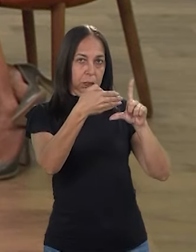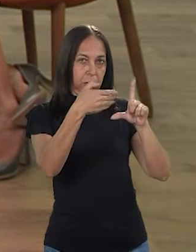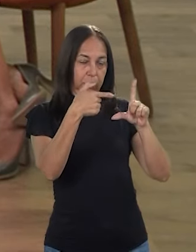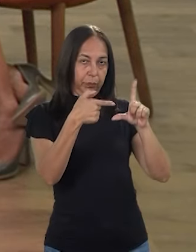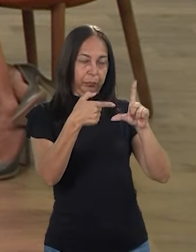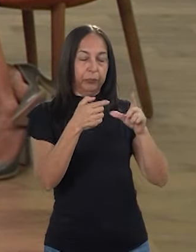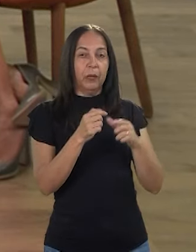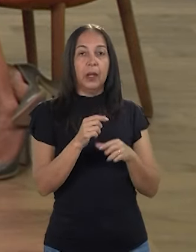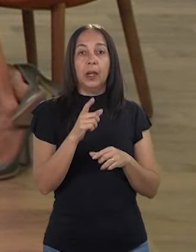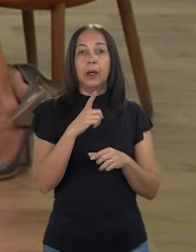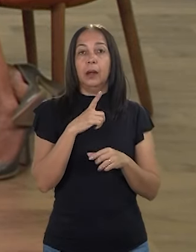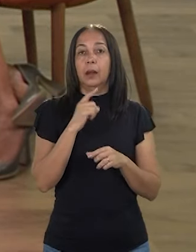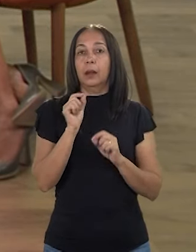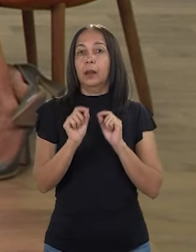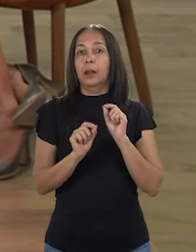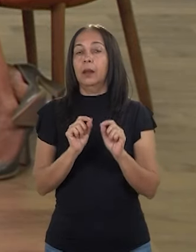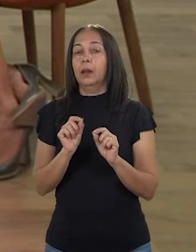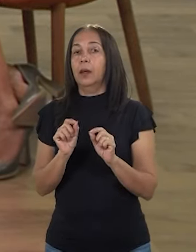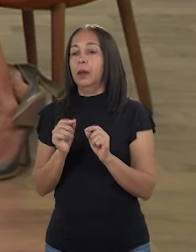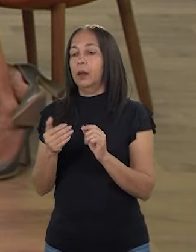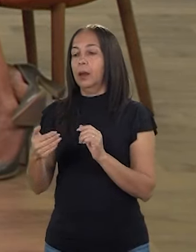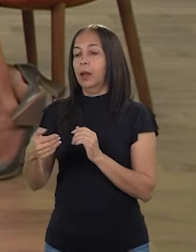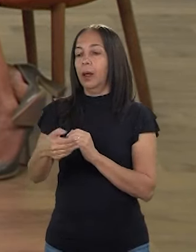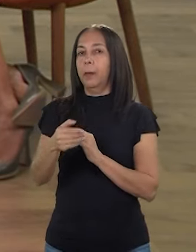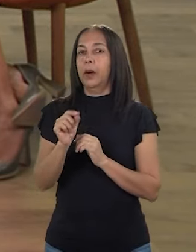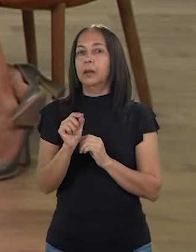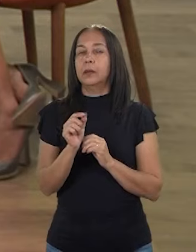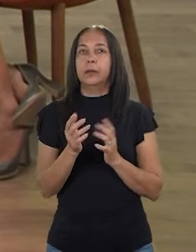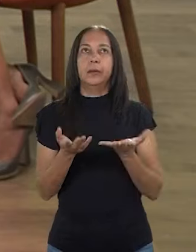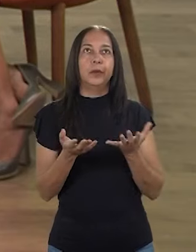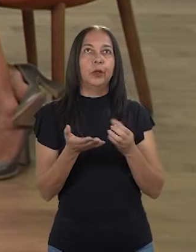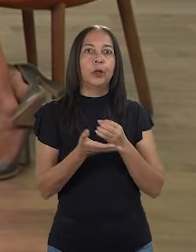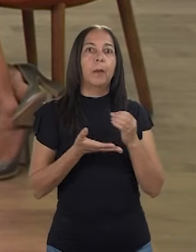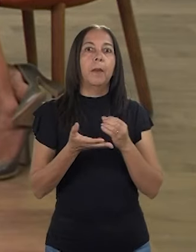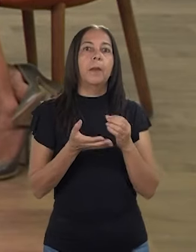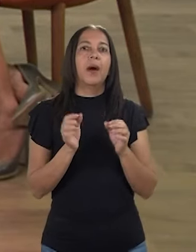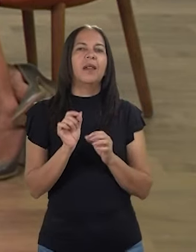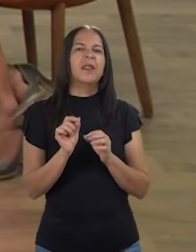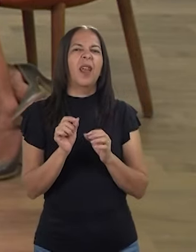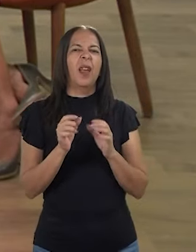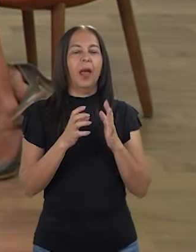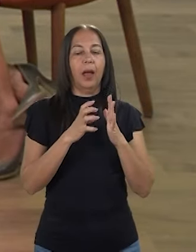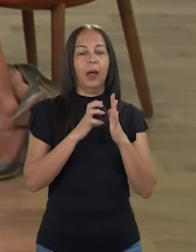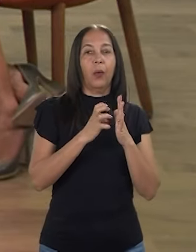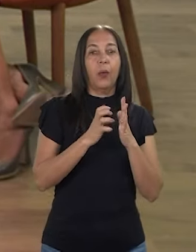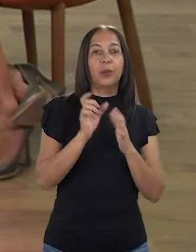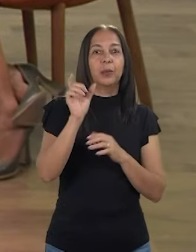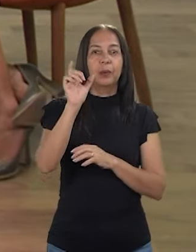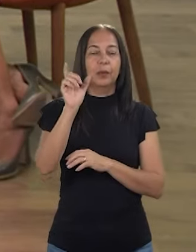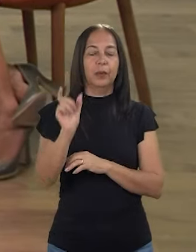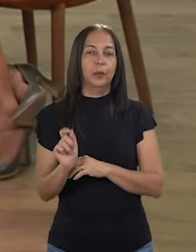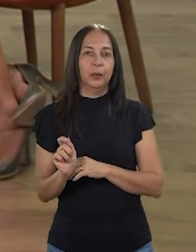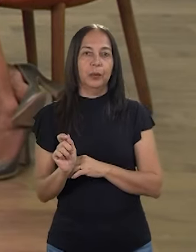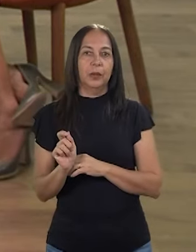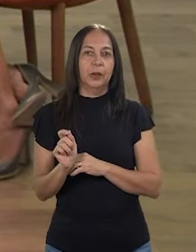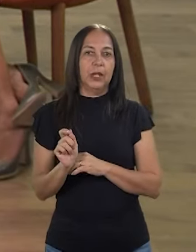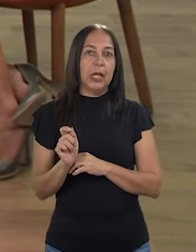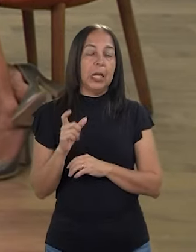digitais né que cujos serviços funcionam a partir a base de codificação de de